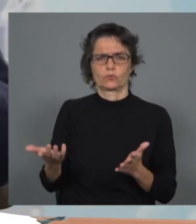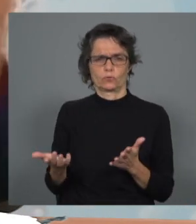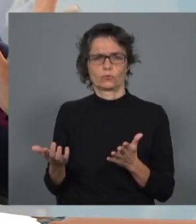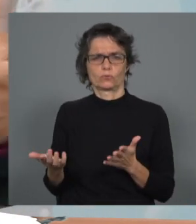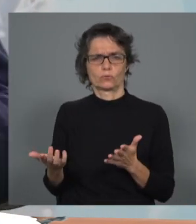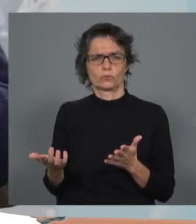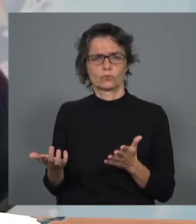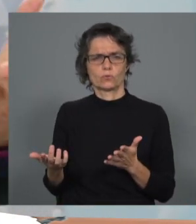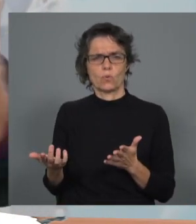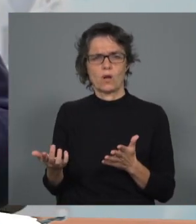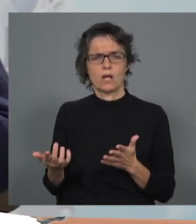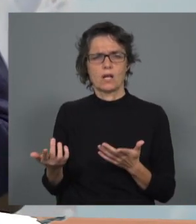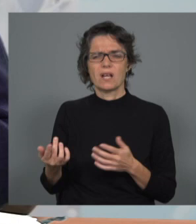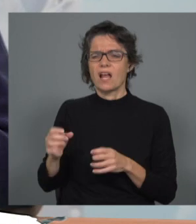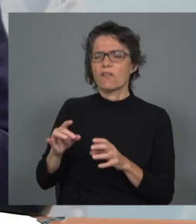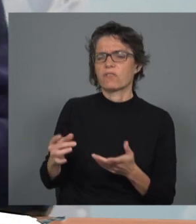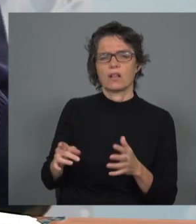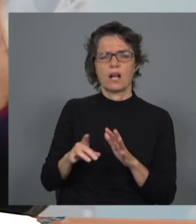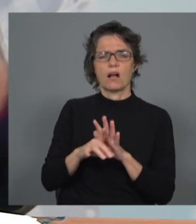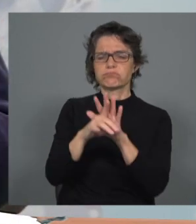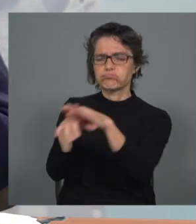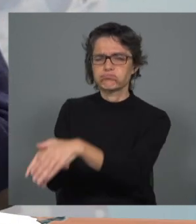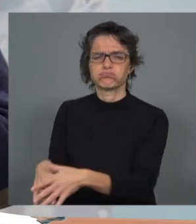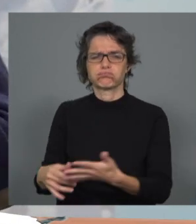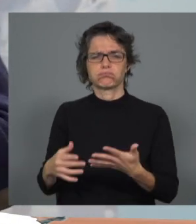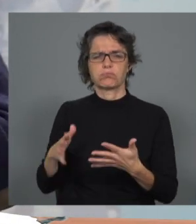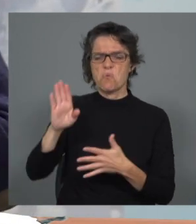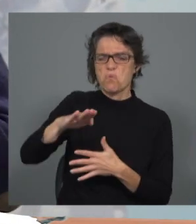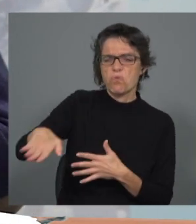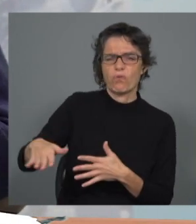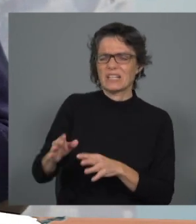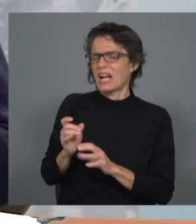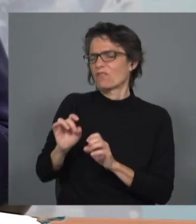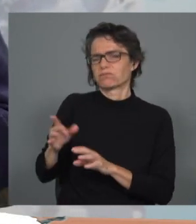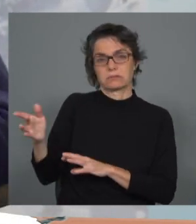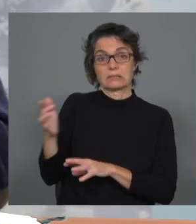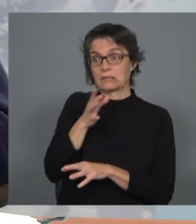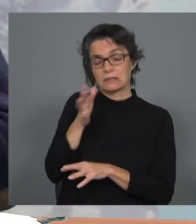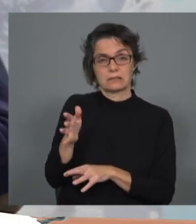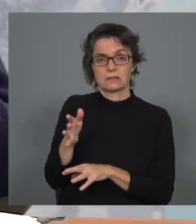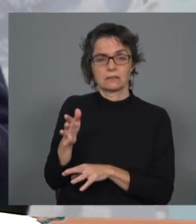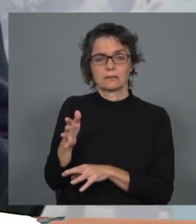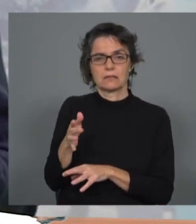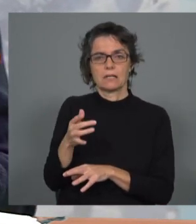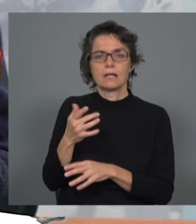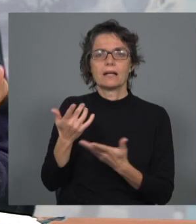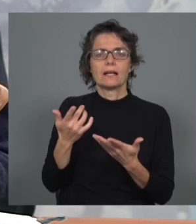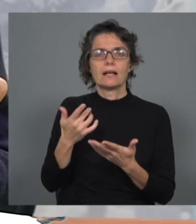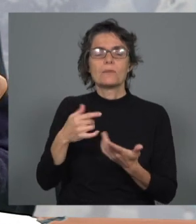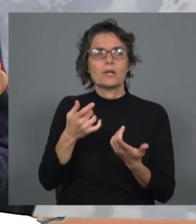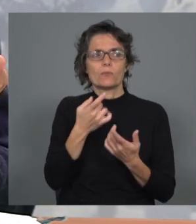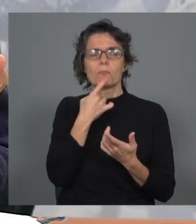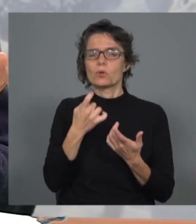portanto, não suprimis os fracos, os débeis, portanto, sede responsáveis. E a questão é: e nós o que devemos